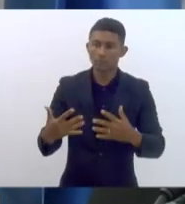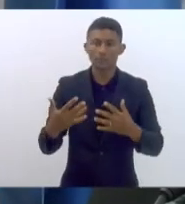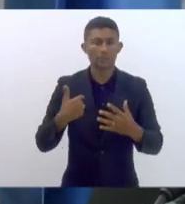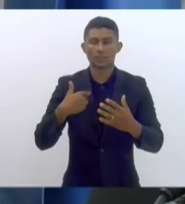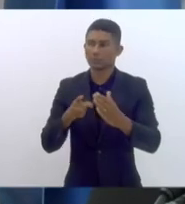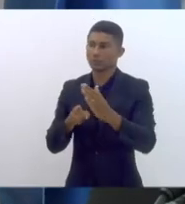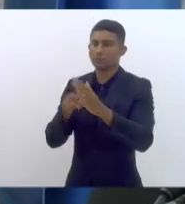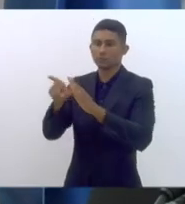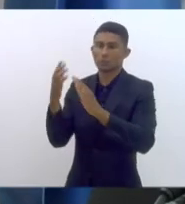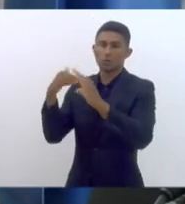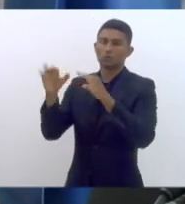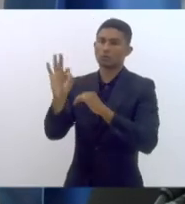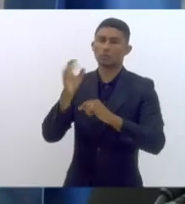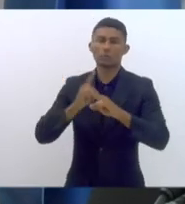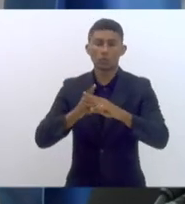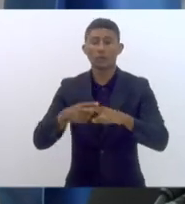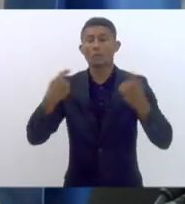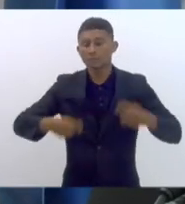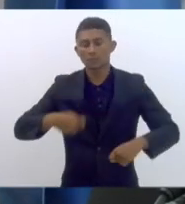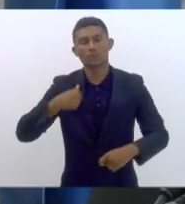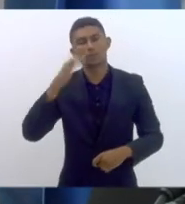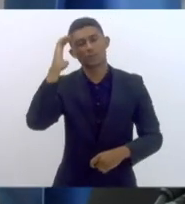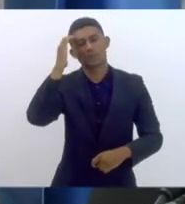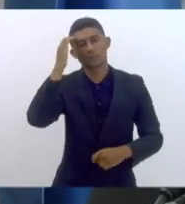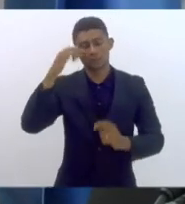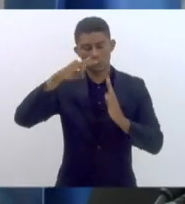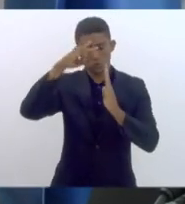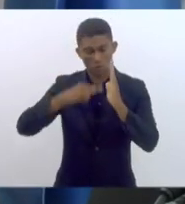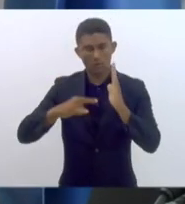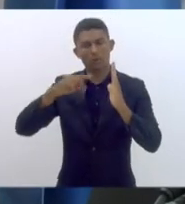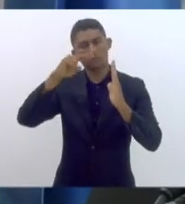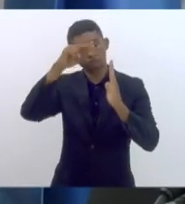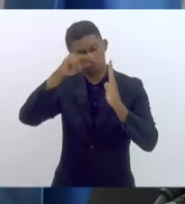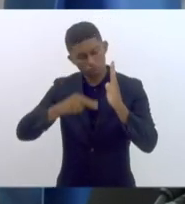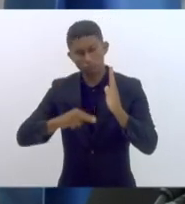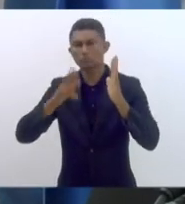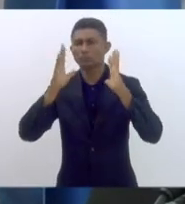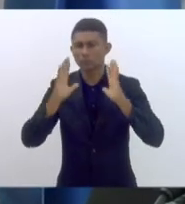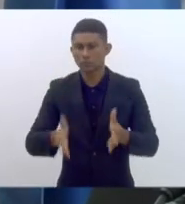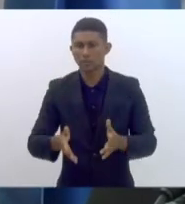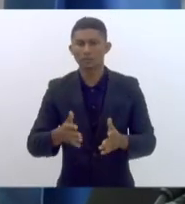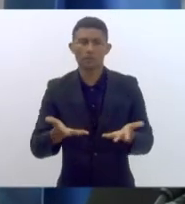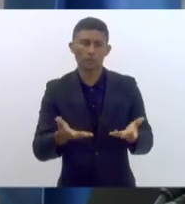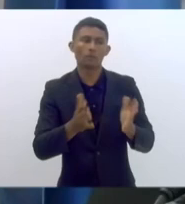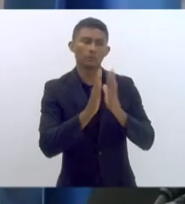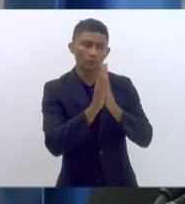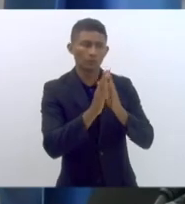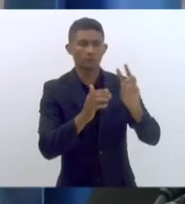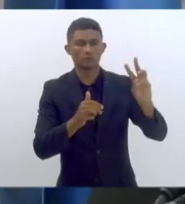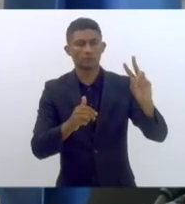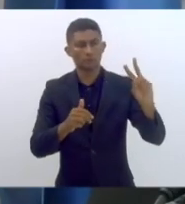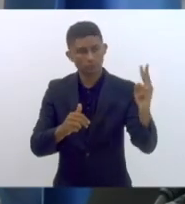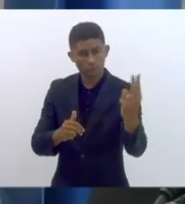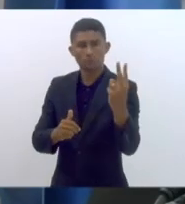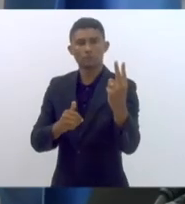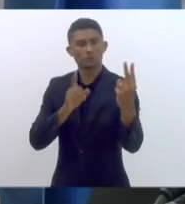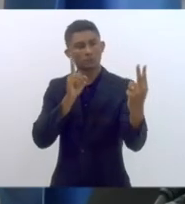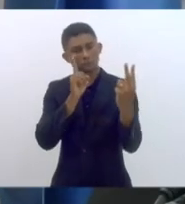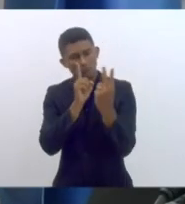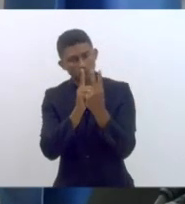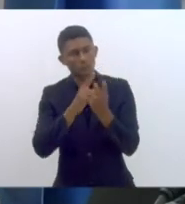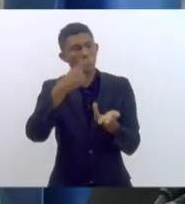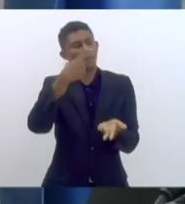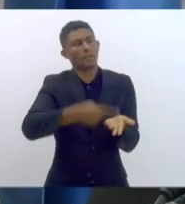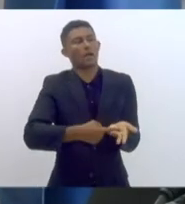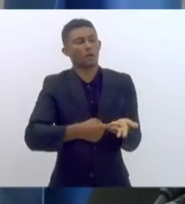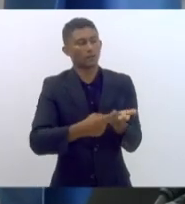eu quero entender, eu já li o ofício detalhadamente, pedi, inclusive, marcar uma conversa com vocês